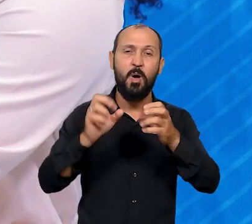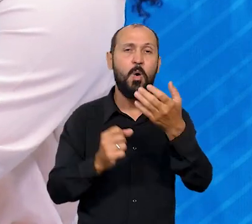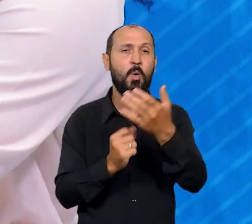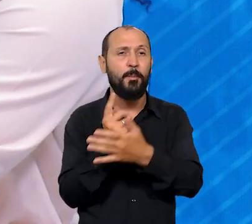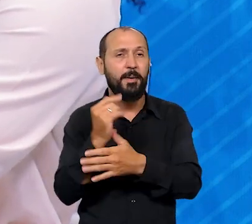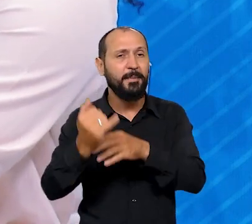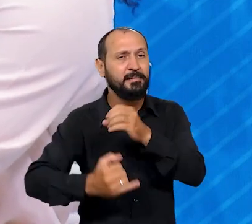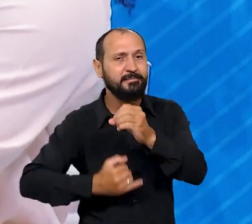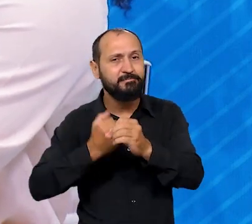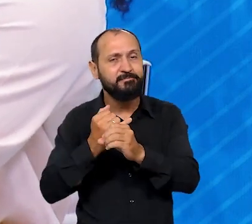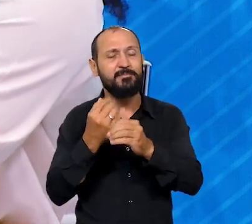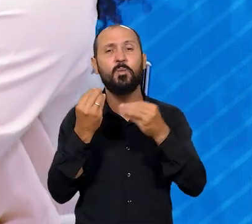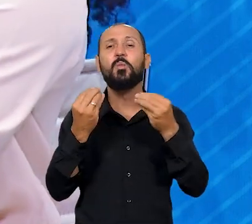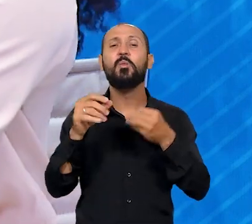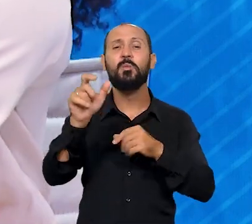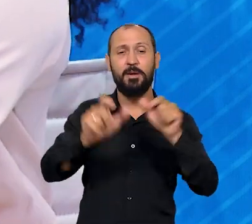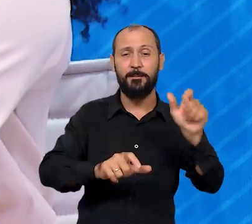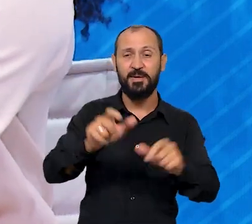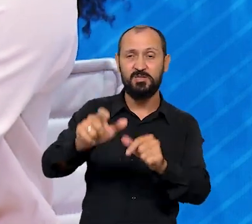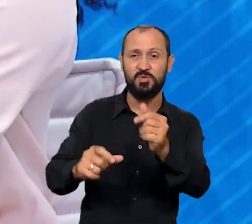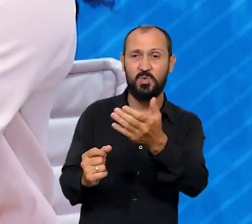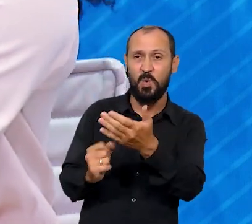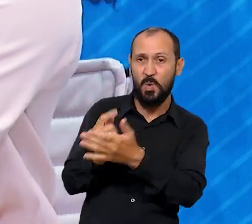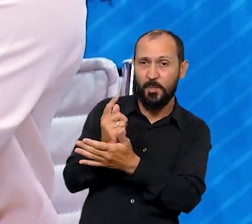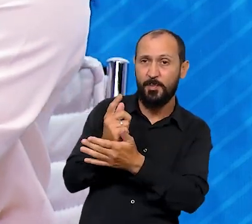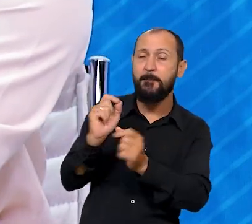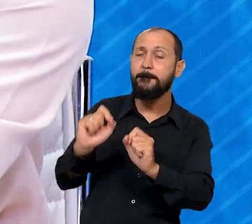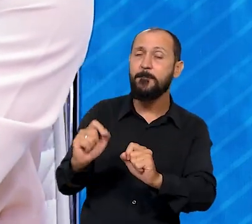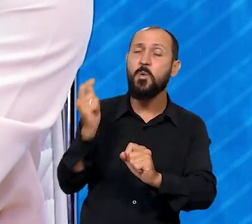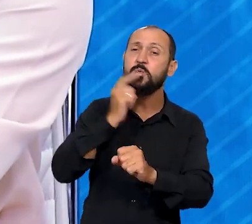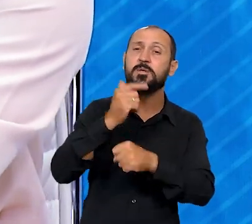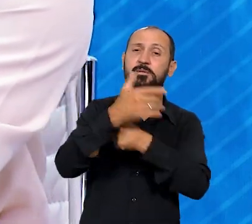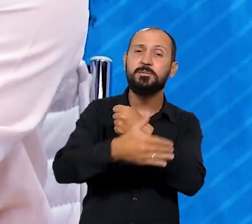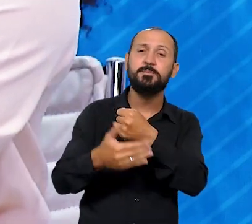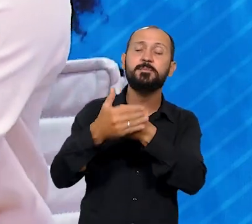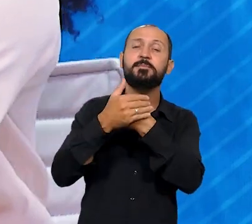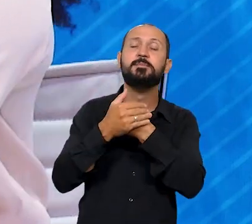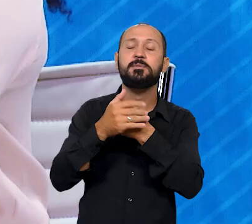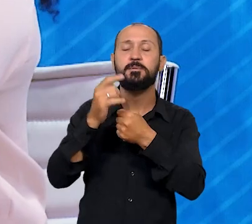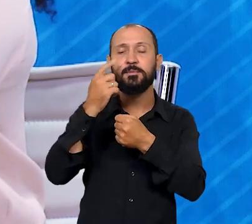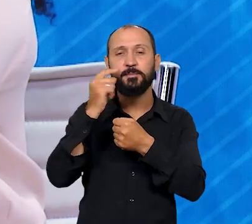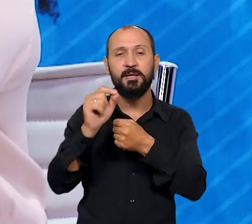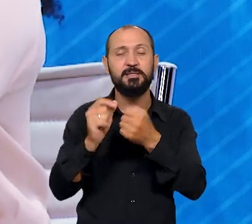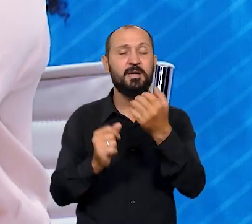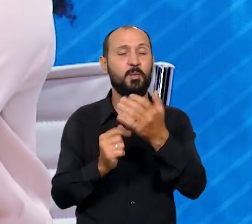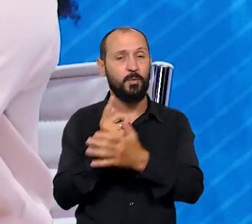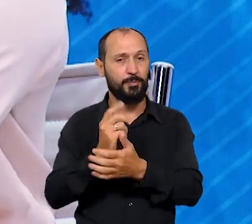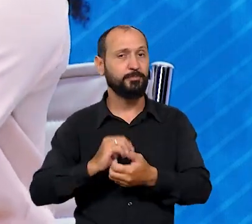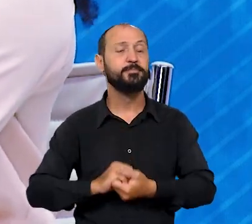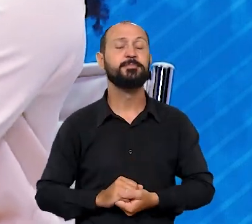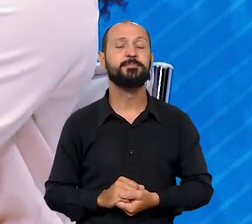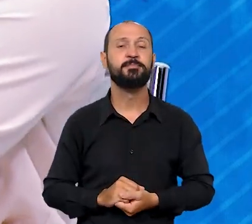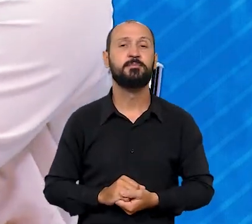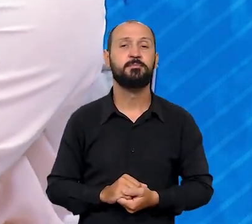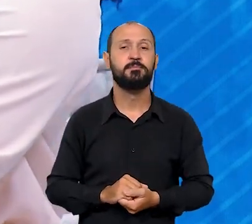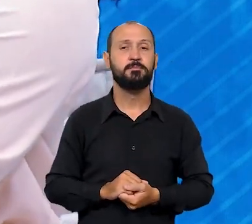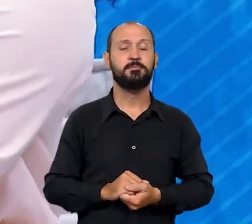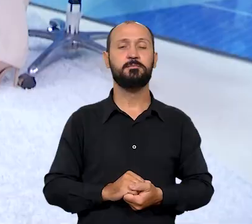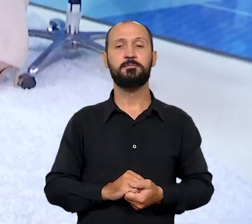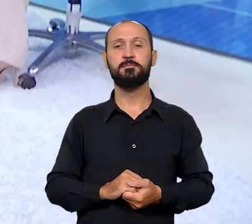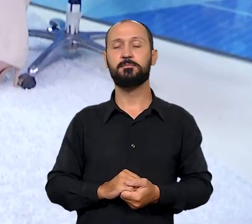virtuais, compras online, né? Como que o consumidor pode se proteger em relação a esse tipo de